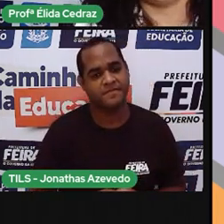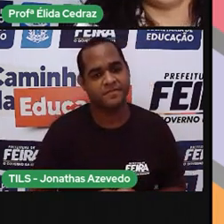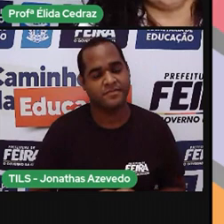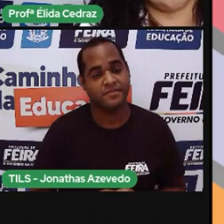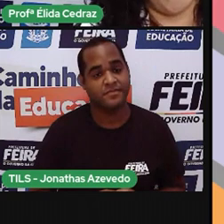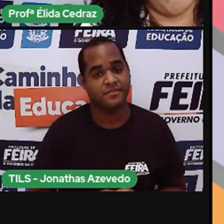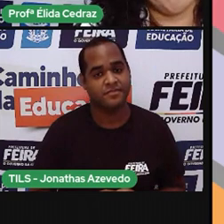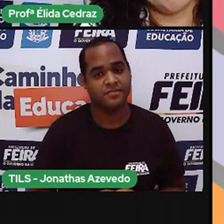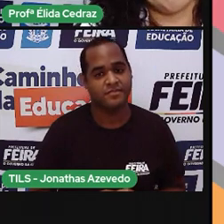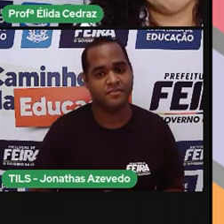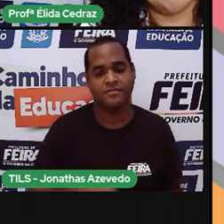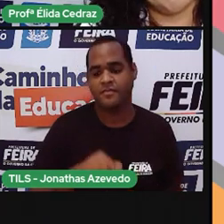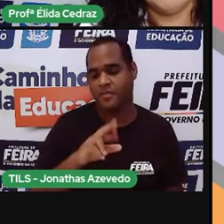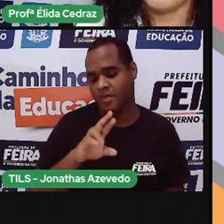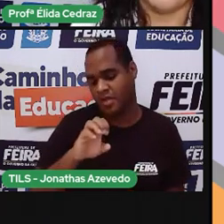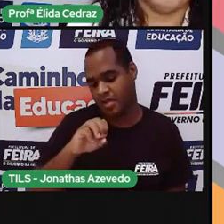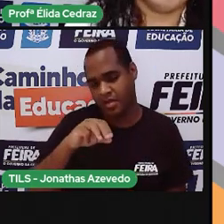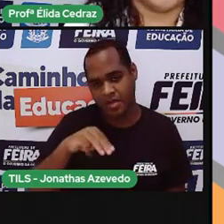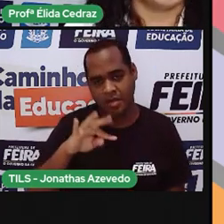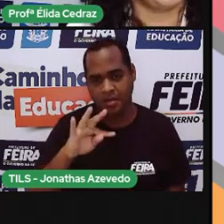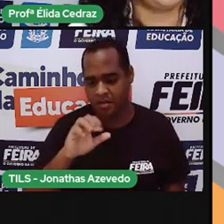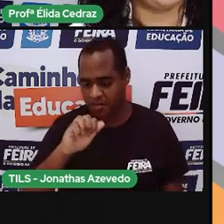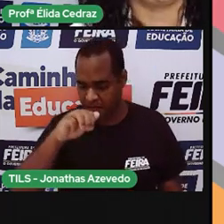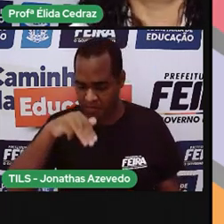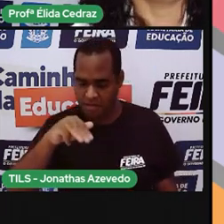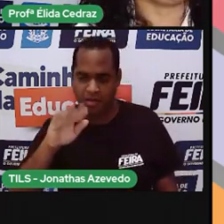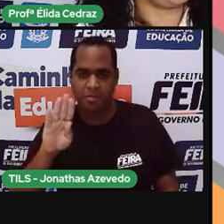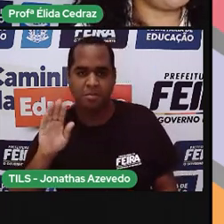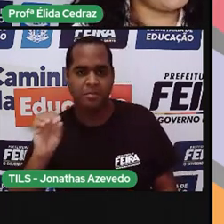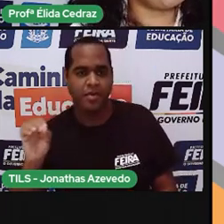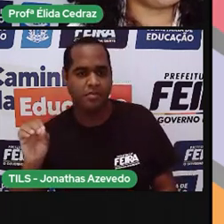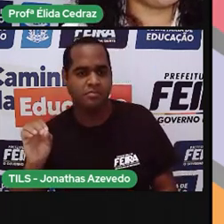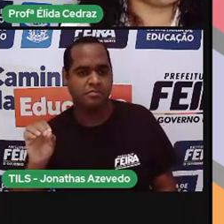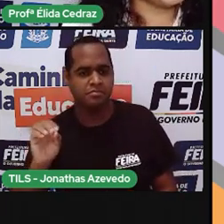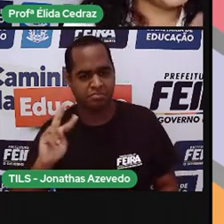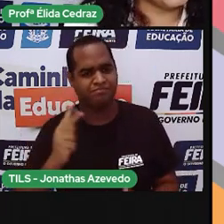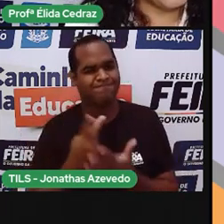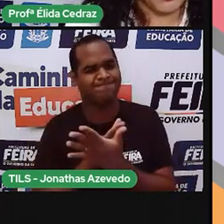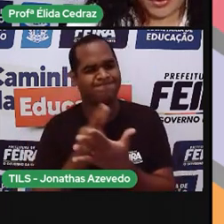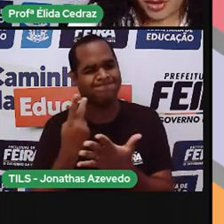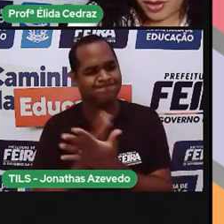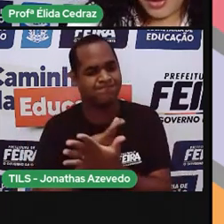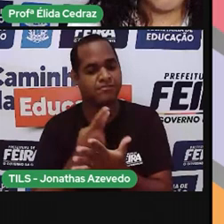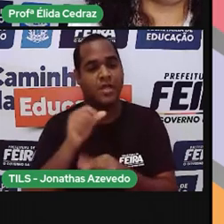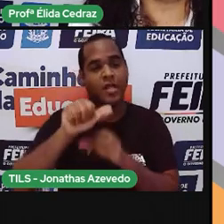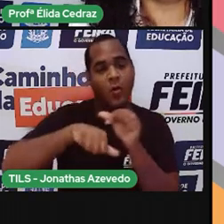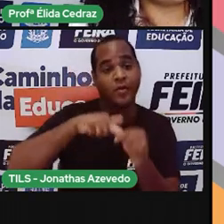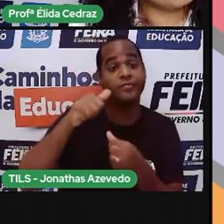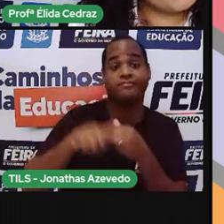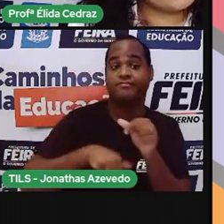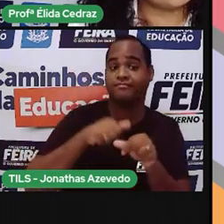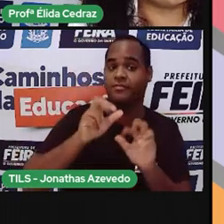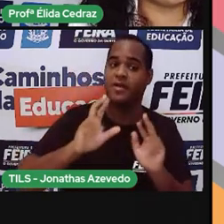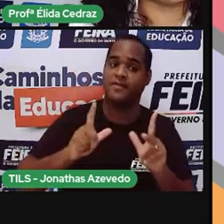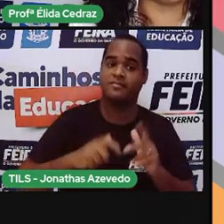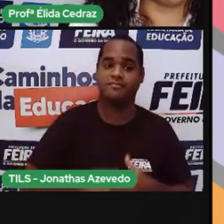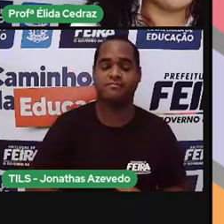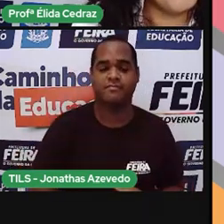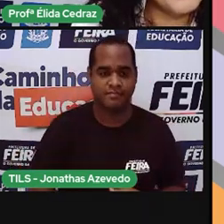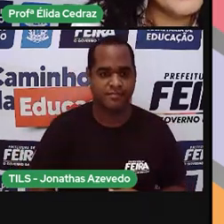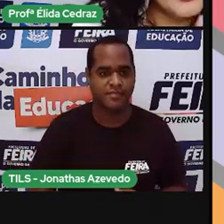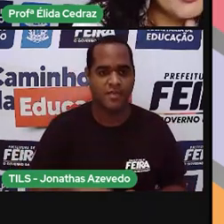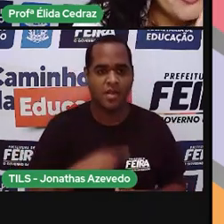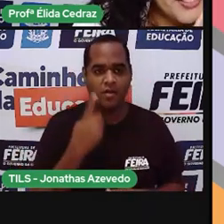o tambor ó não pronto tá errado é atual ministro vamos ver